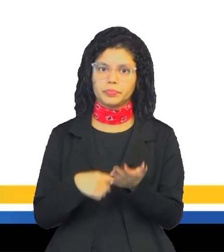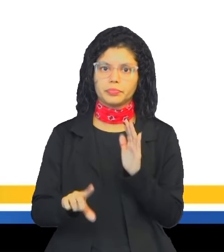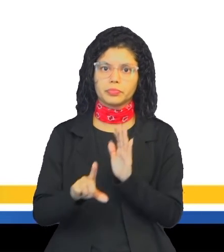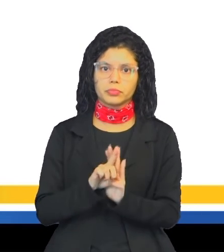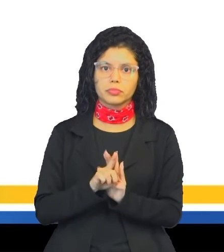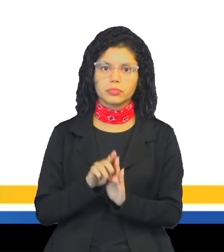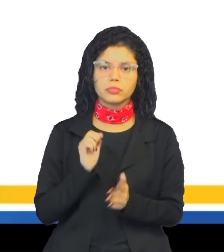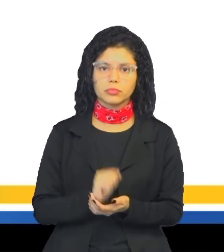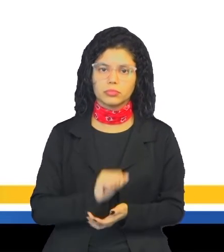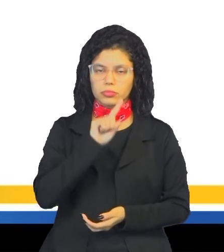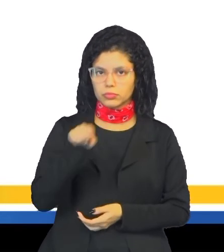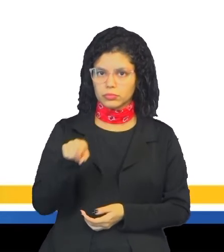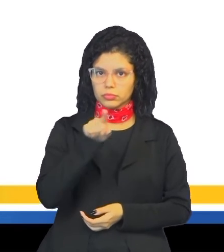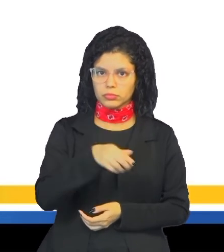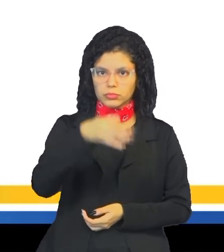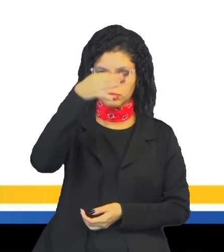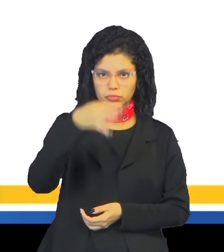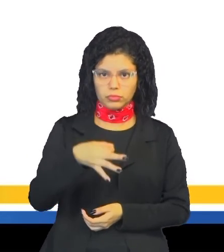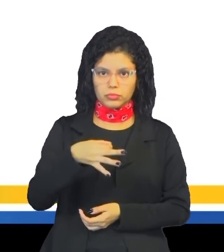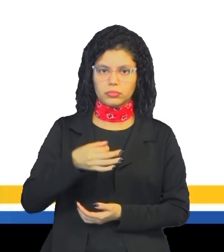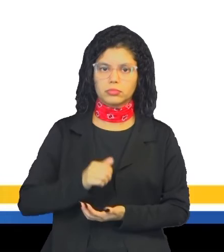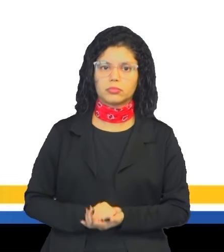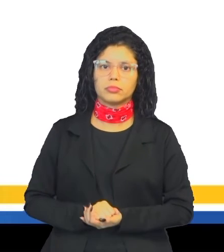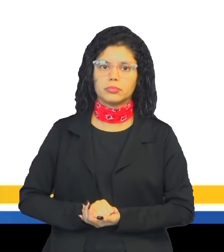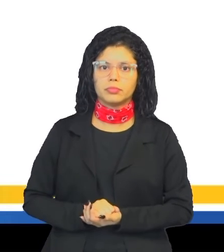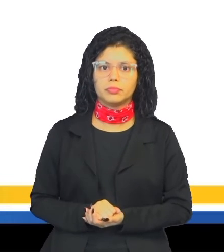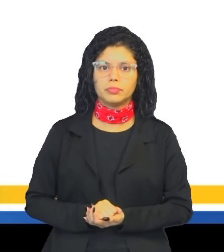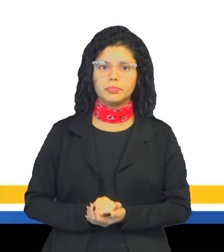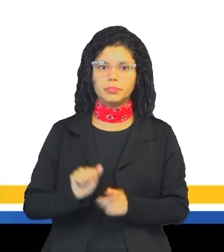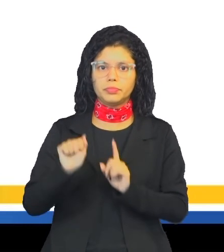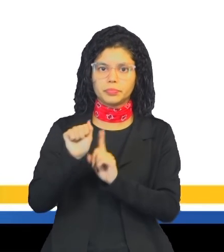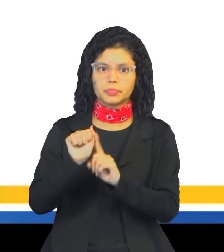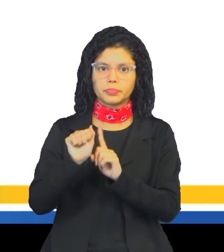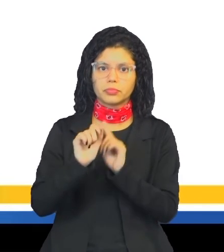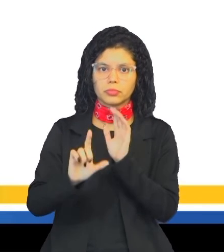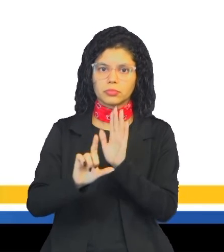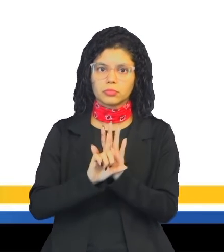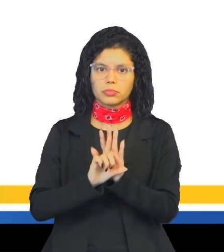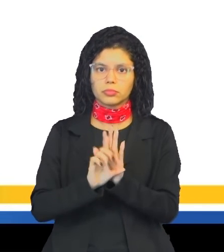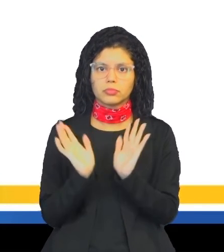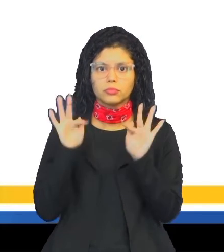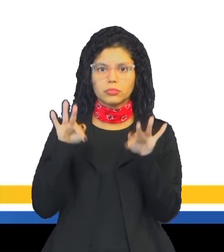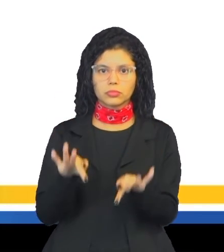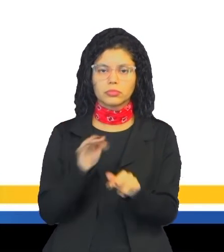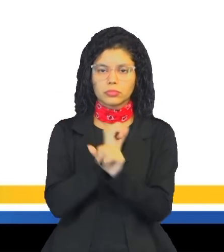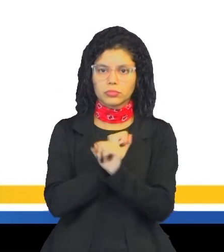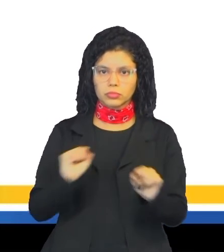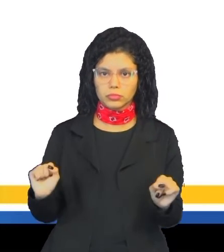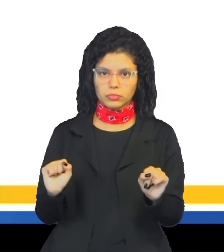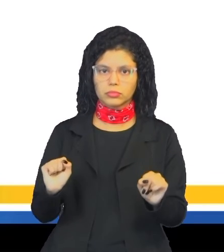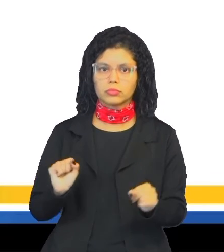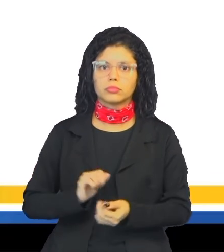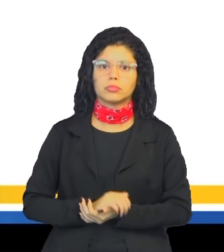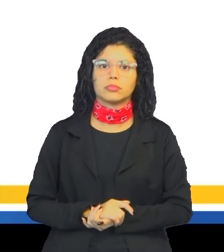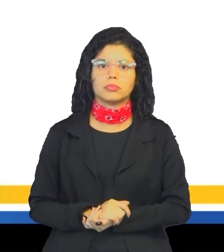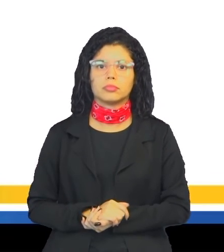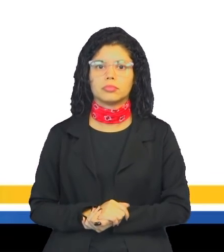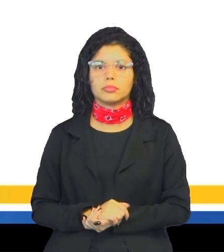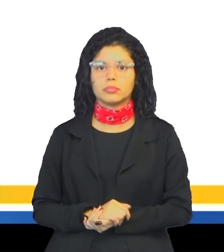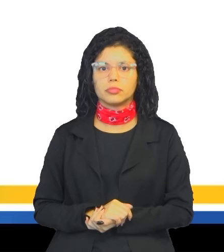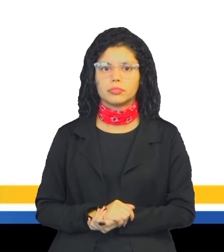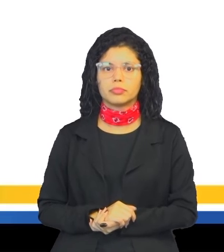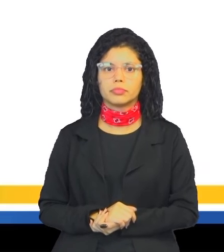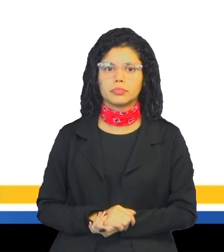Considerando as leis abolicionistas, analise a alternativa correta. Letra A. A Lei Áurea estabeleceu o fim do tráfico